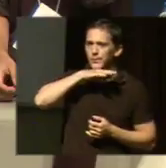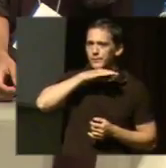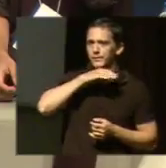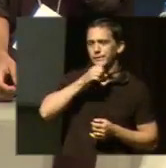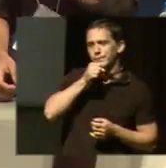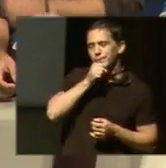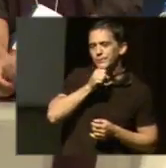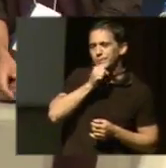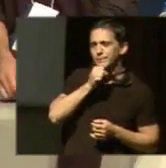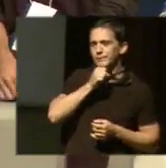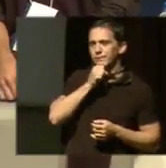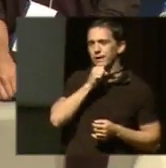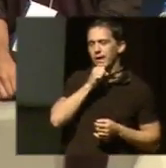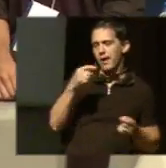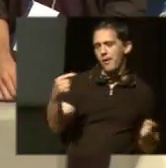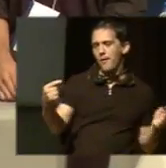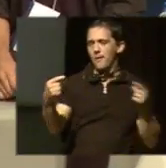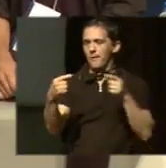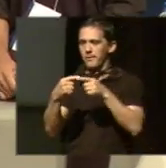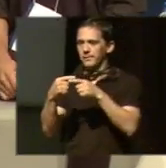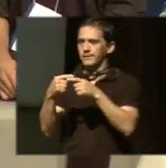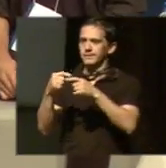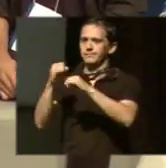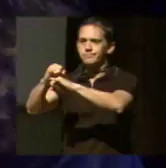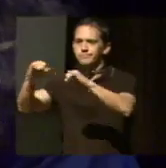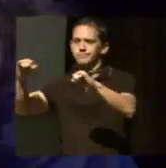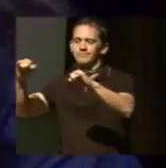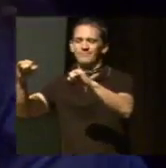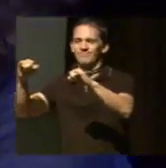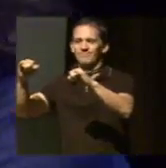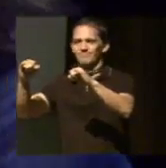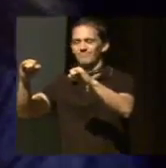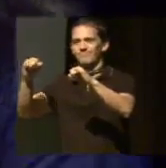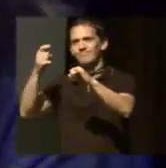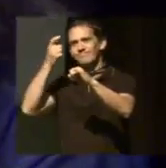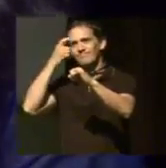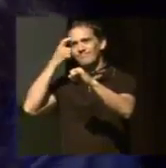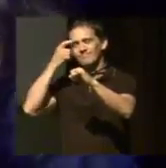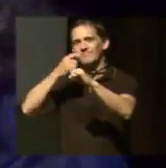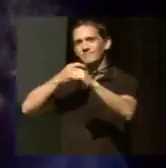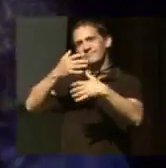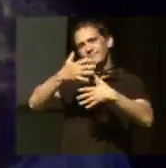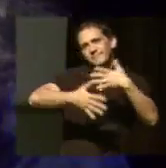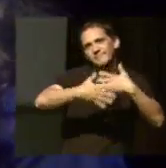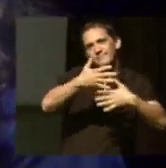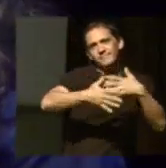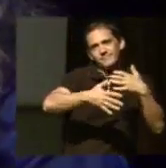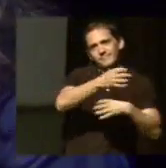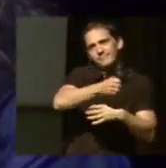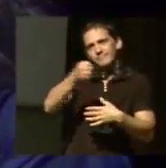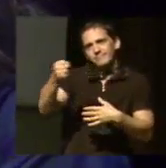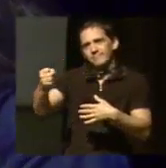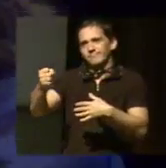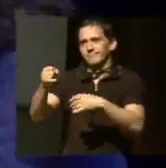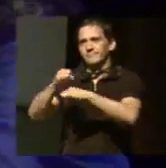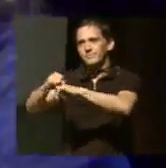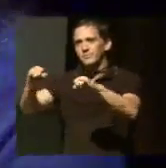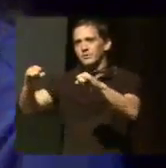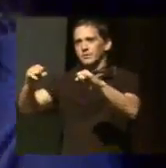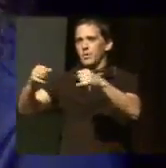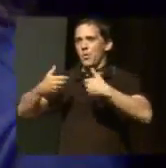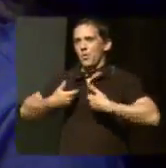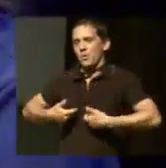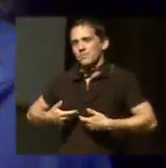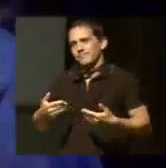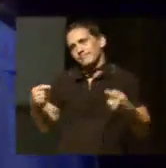dizendo, não se encaixam perfeitamente nessas publicidades e... Realmente. Mas as pessoas